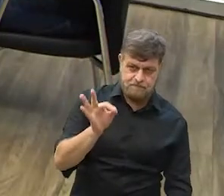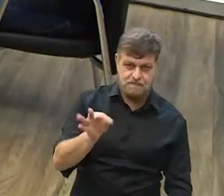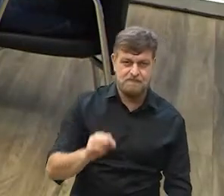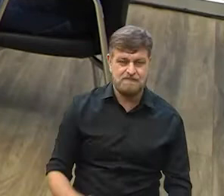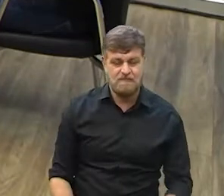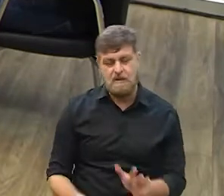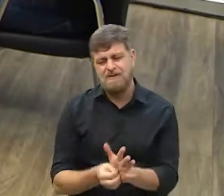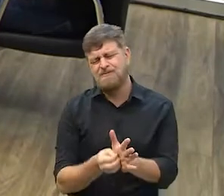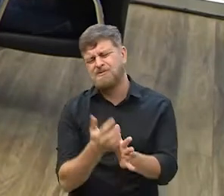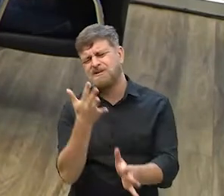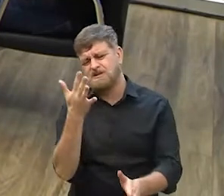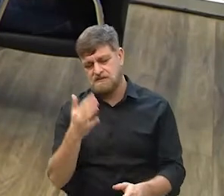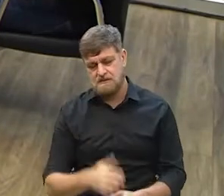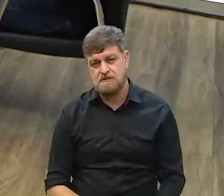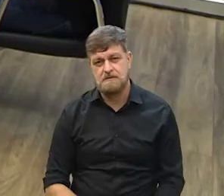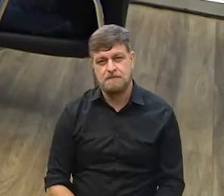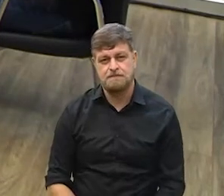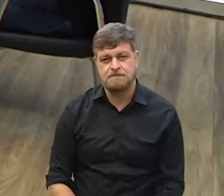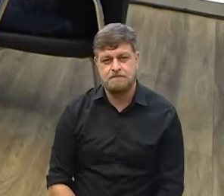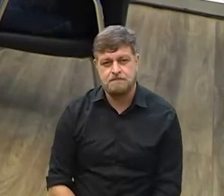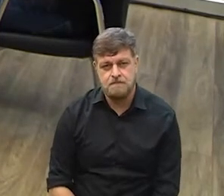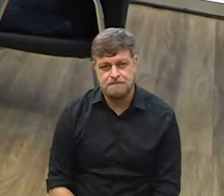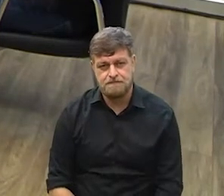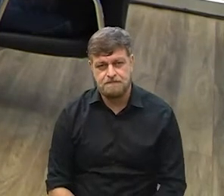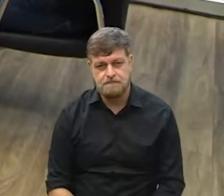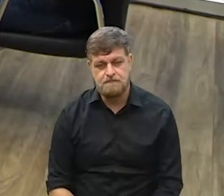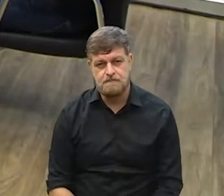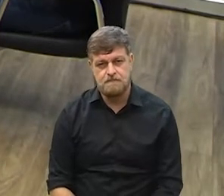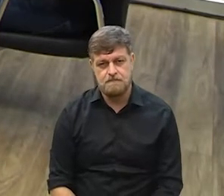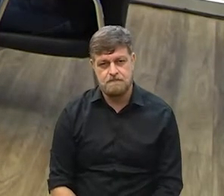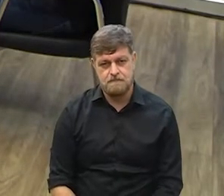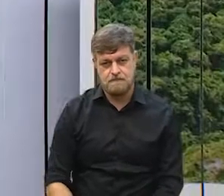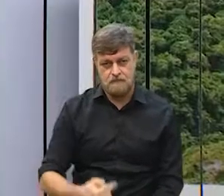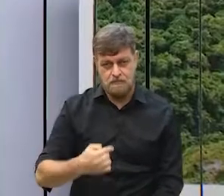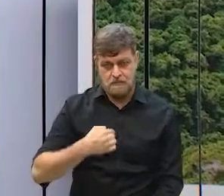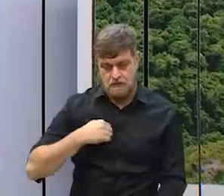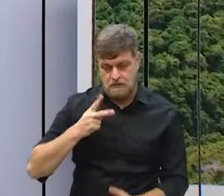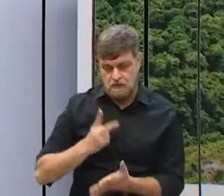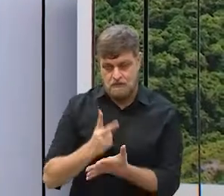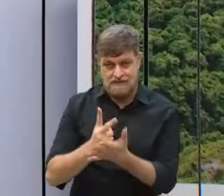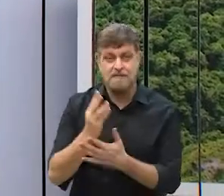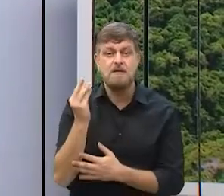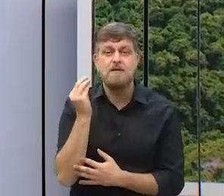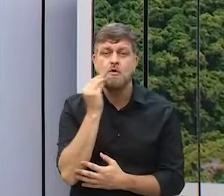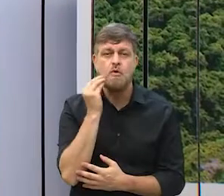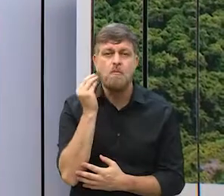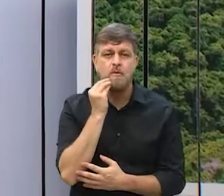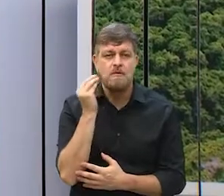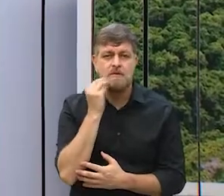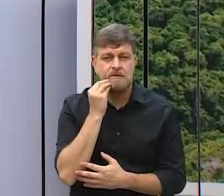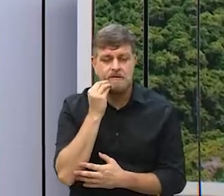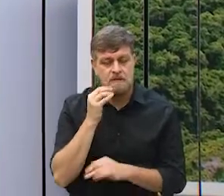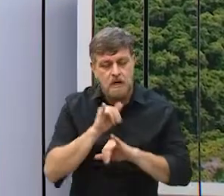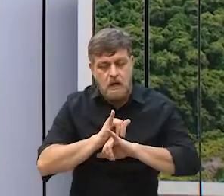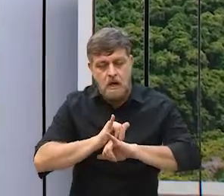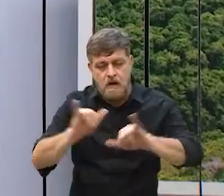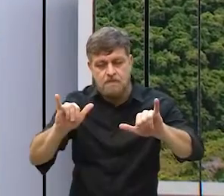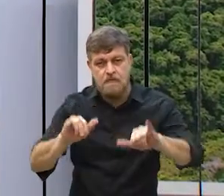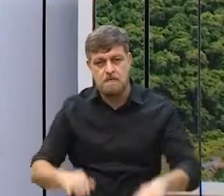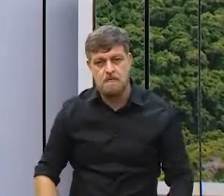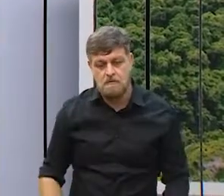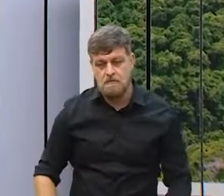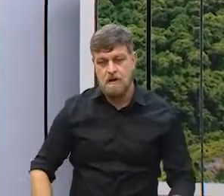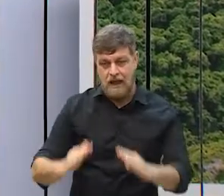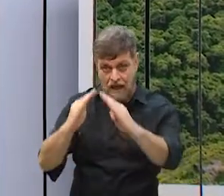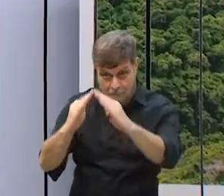muitas situações, né? E é por isso que eu, sempre que tenho oportunidade, eu digo que adoro